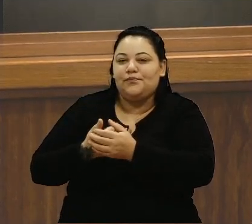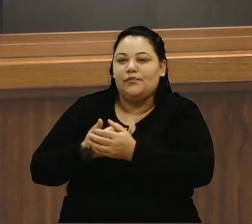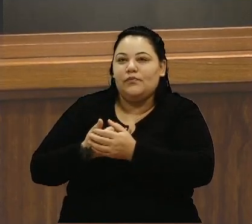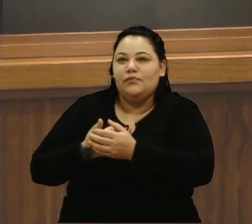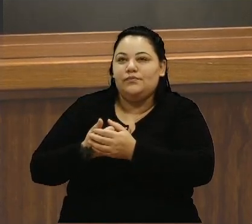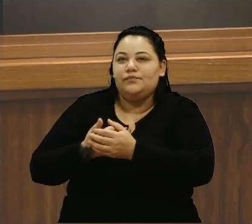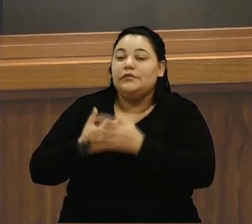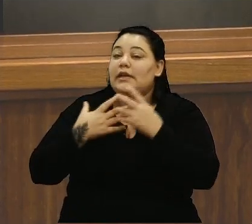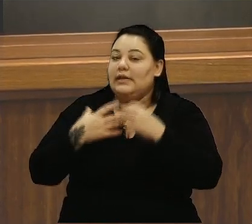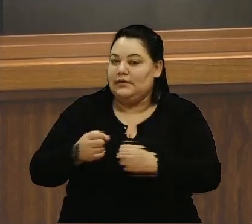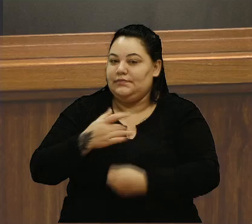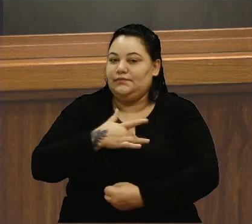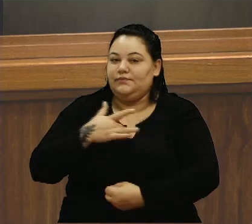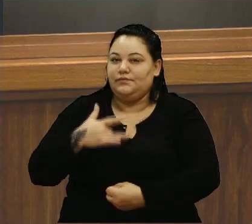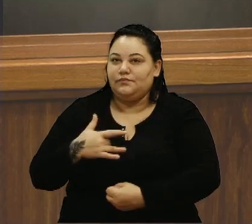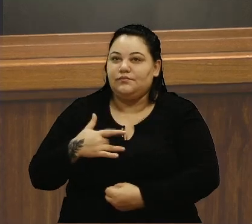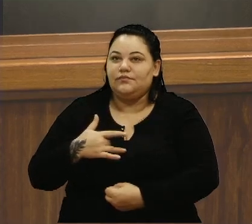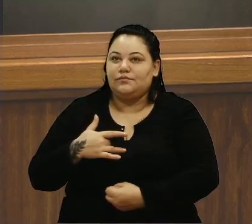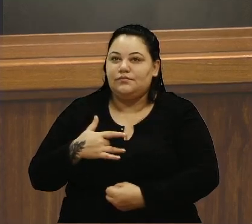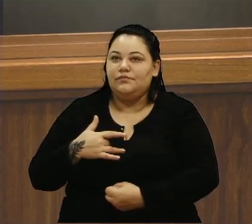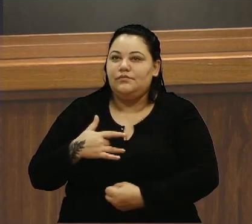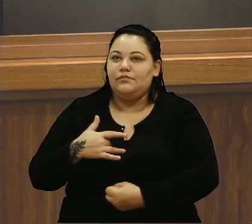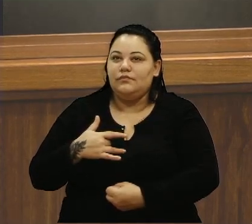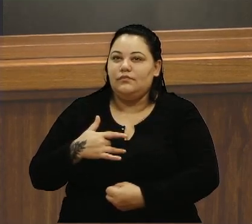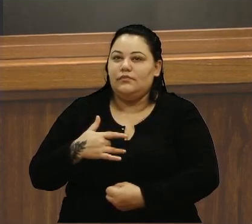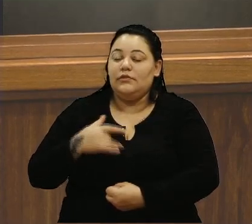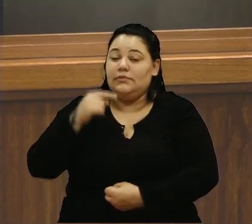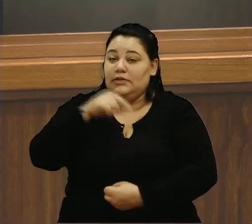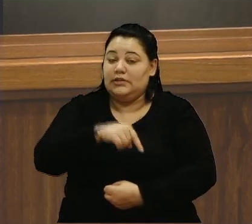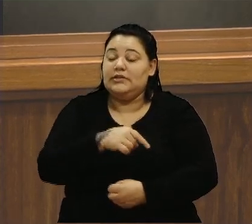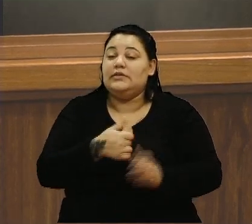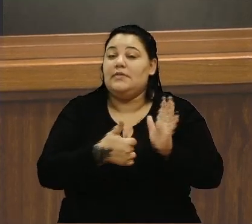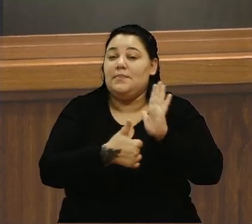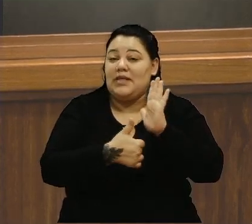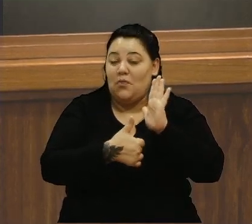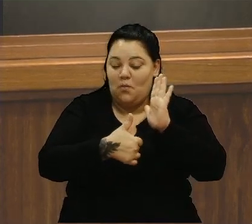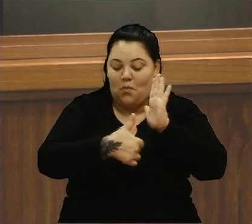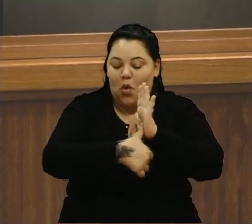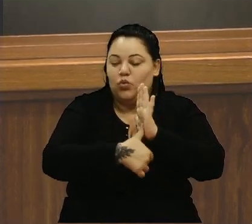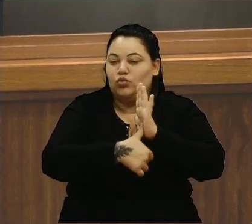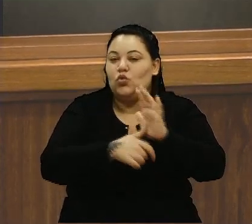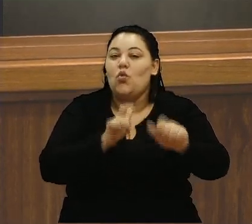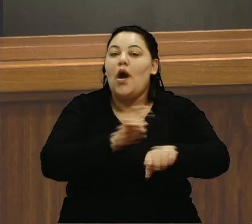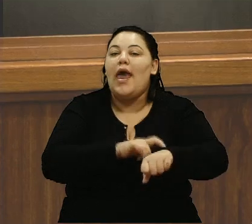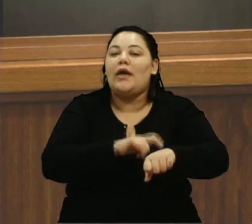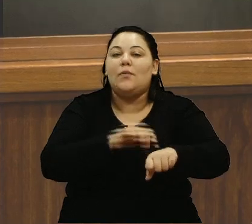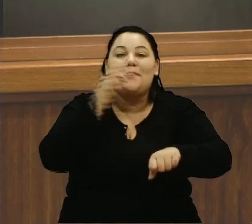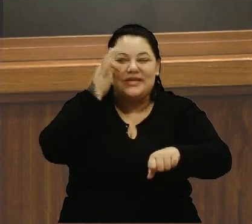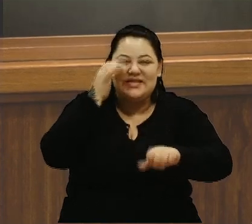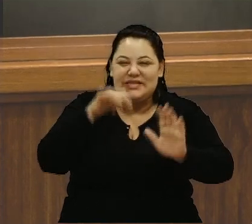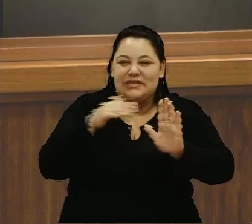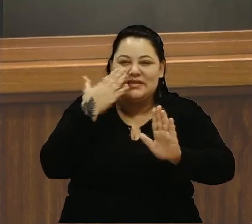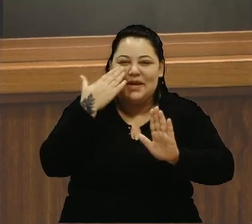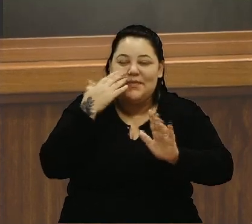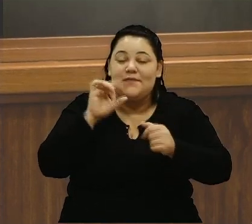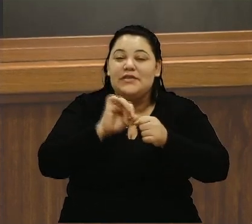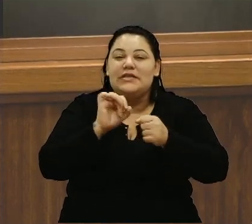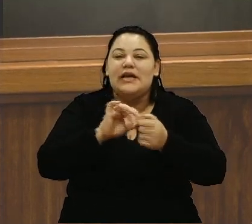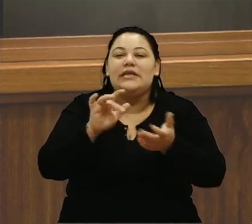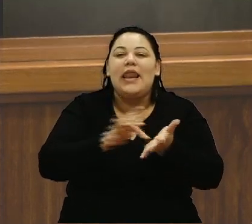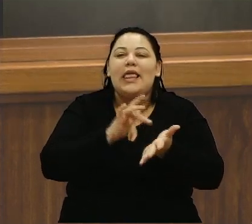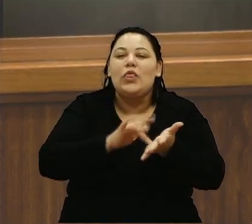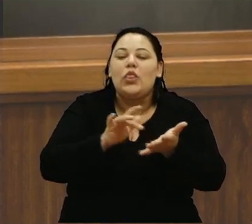da Saúde para que este ponto fosse realizado de forma eletrônica,